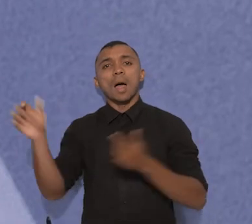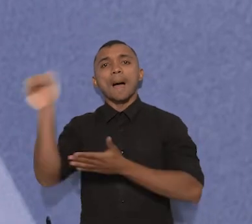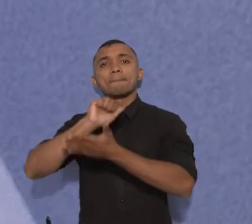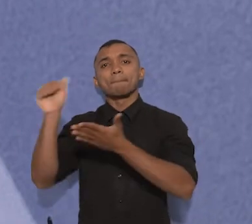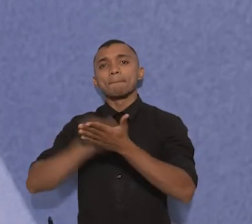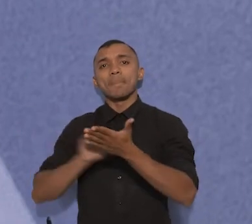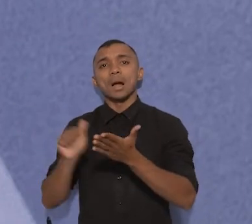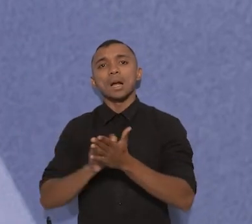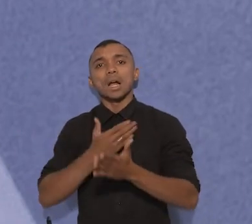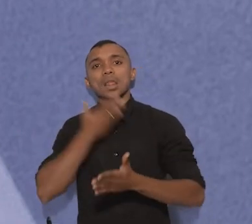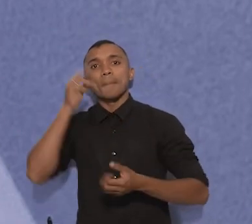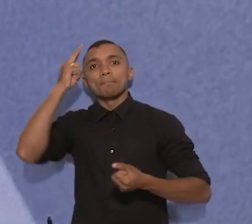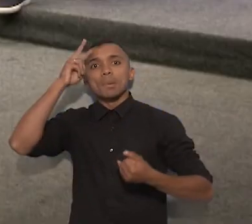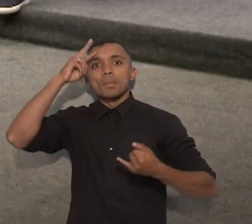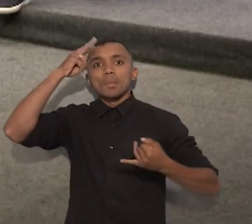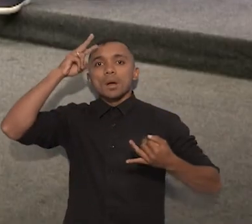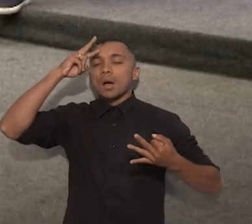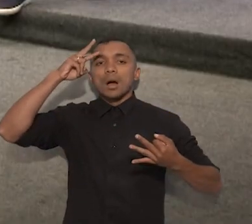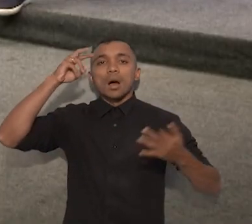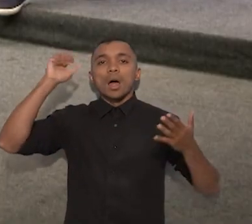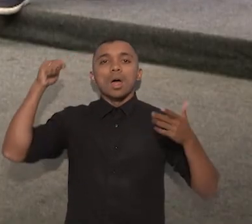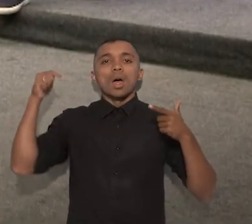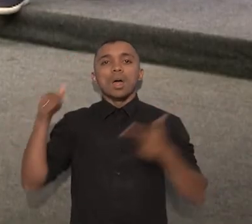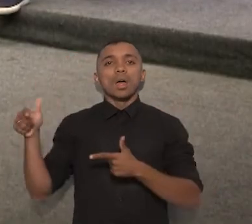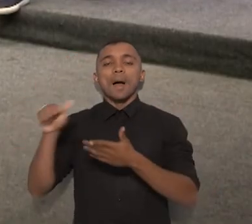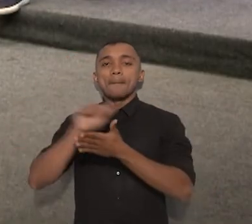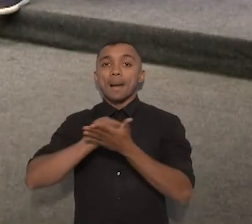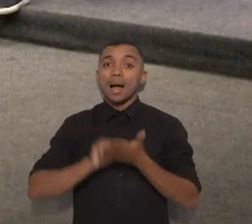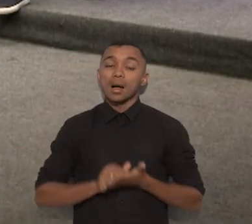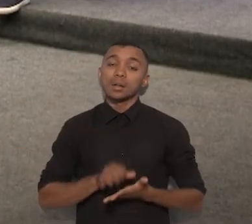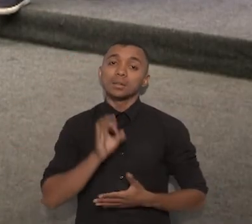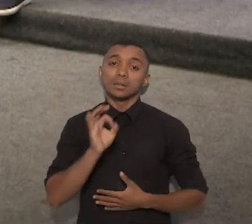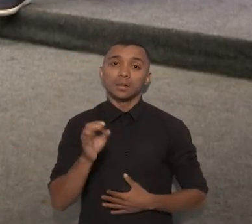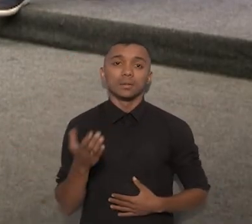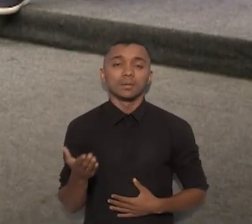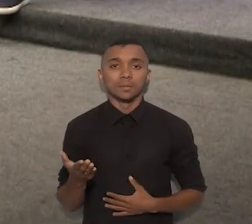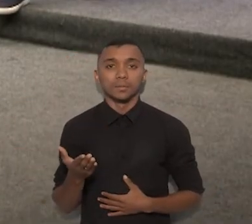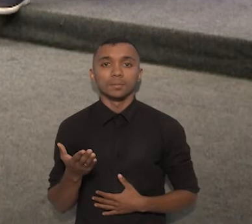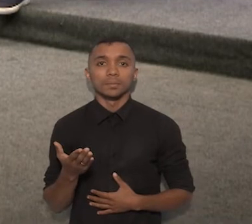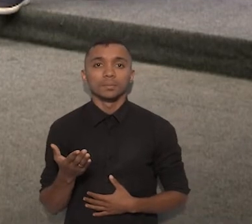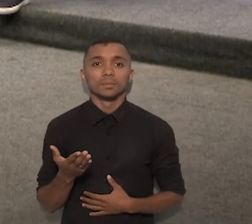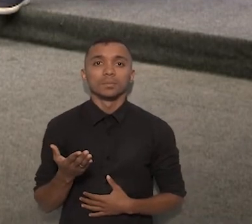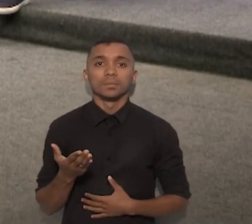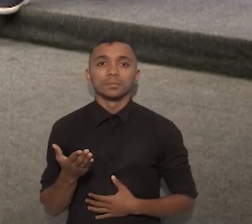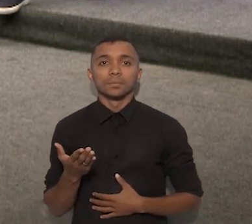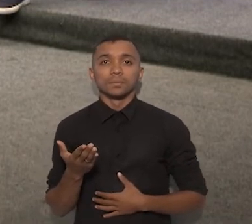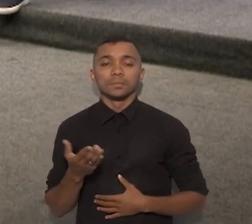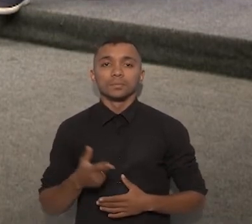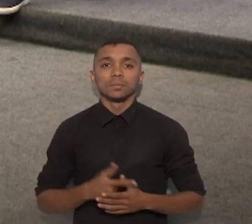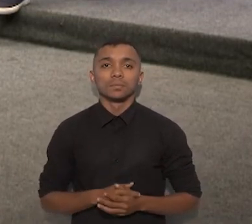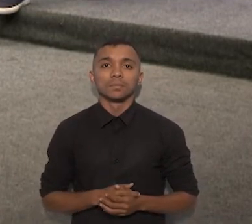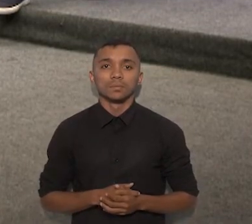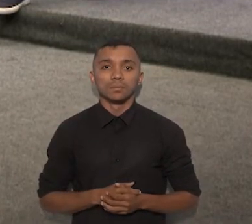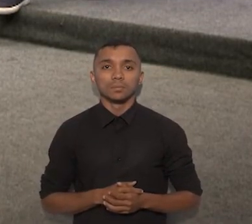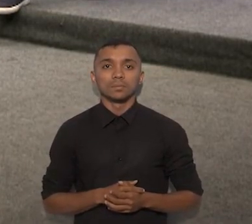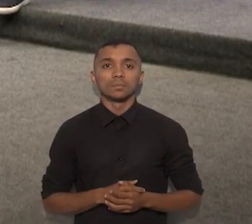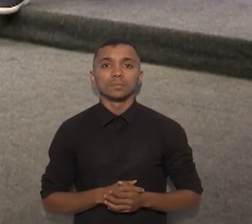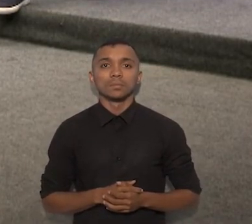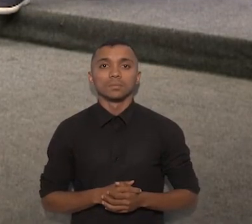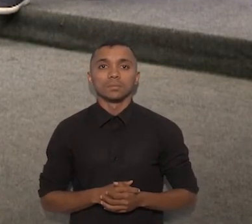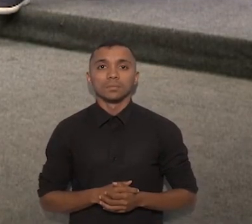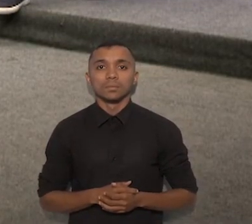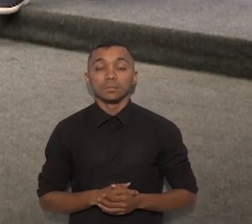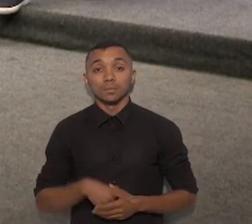base. Desmonta né? tudo. Hoje tal. É o que mas pode ensinar agora. Que isso tem que estar no